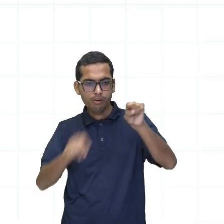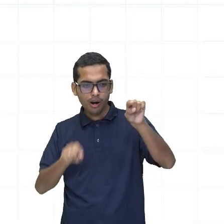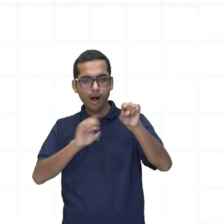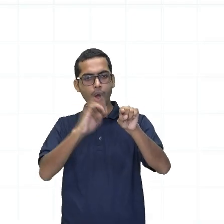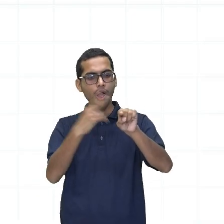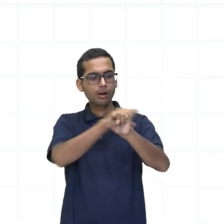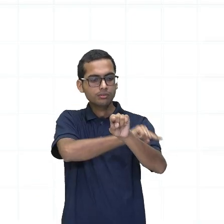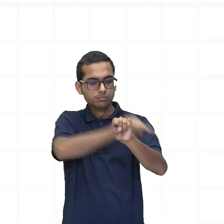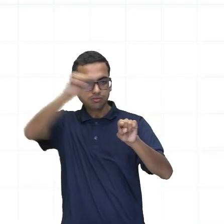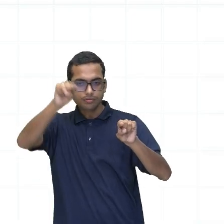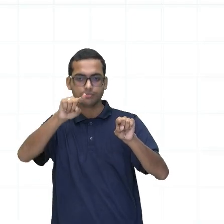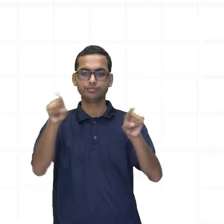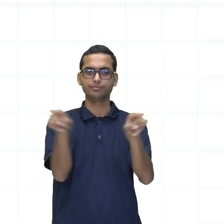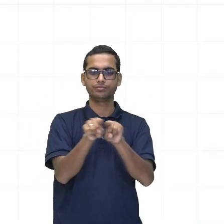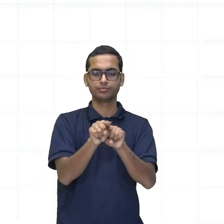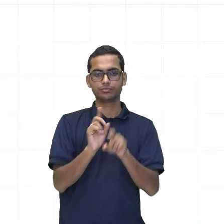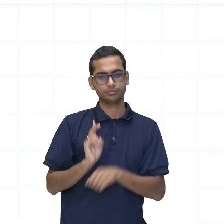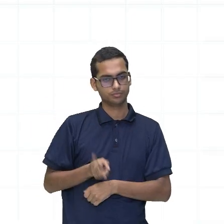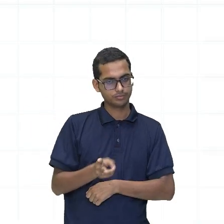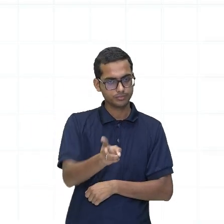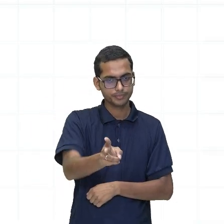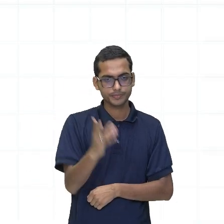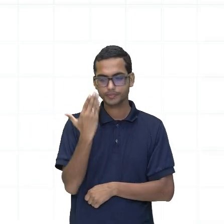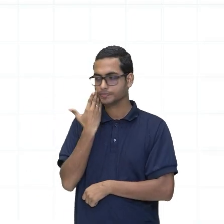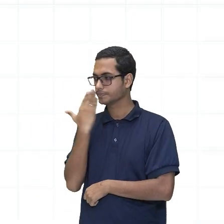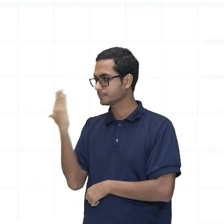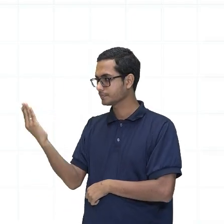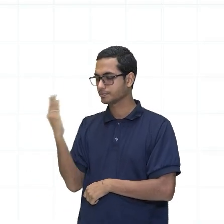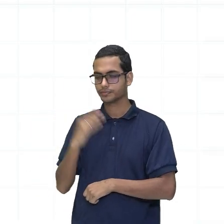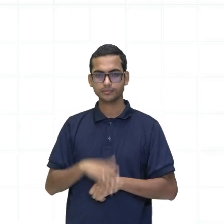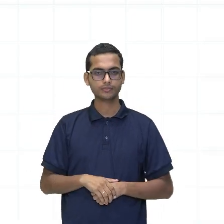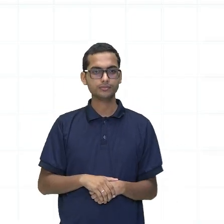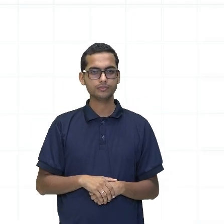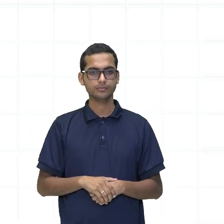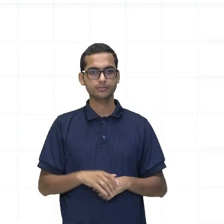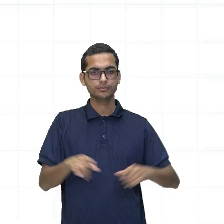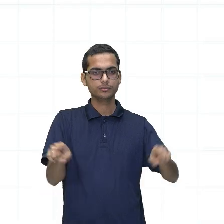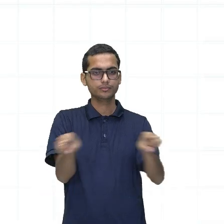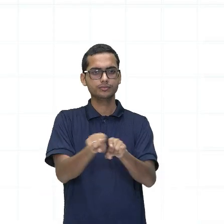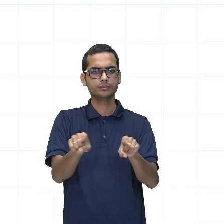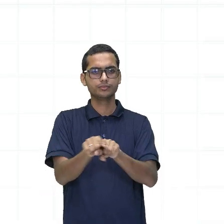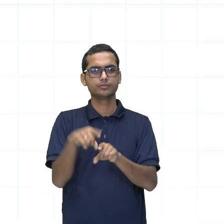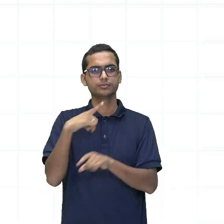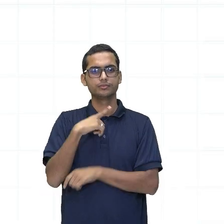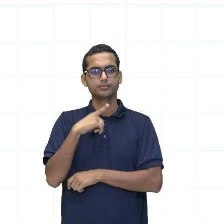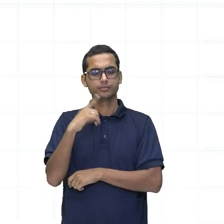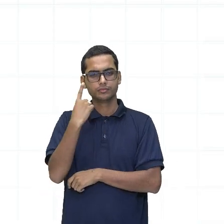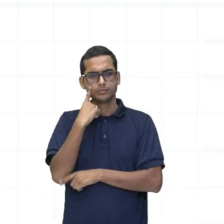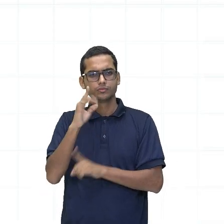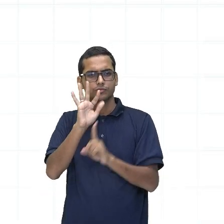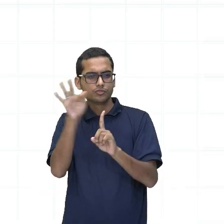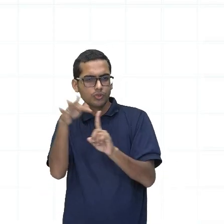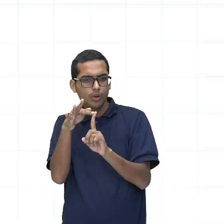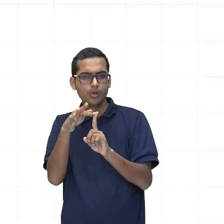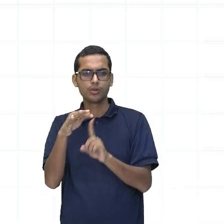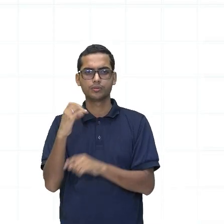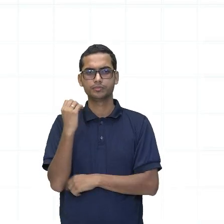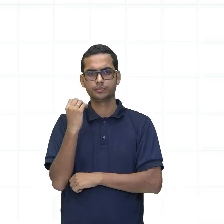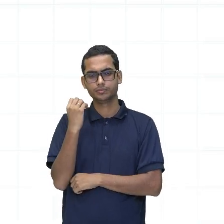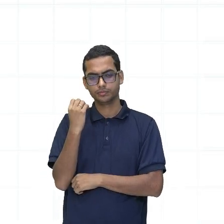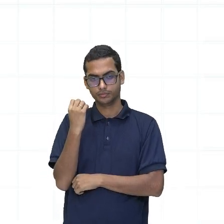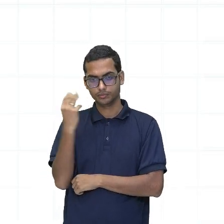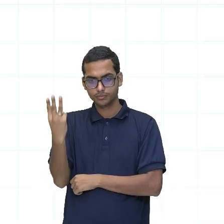gente sabe que é só igualar a 0, então o 3 vai passar e o 2 que está multiplicando vai passar dividindo. E 3 dividido por